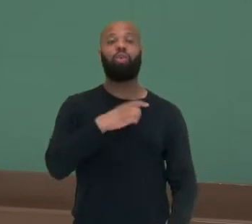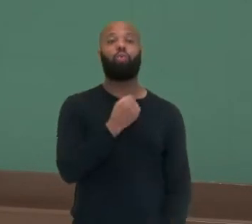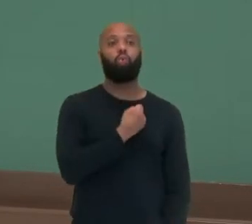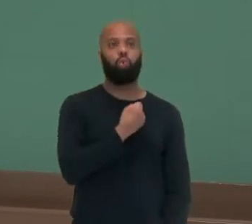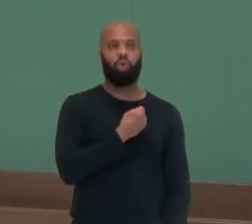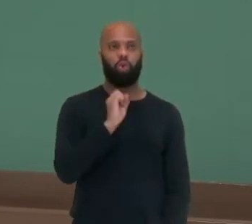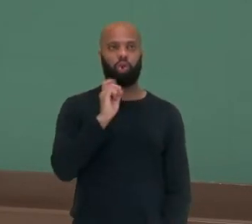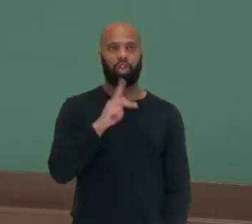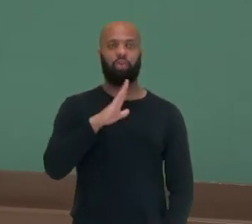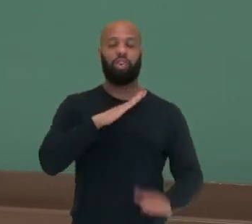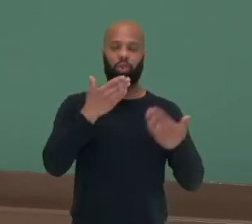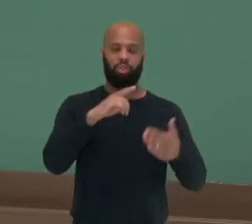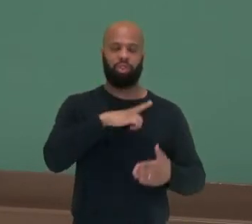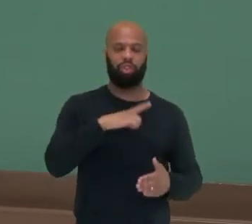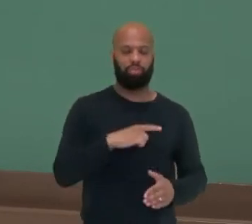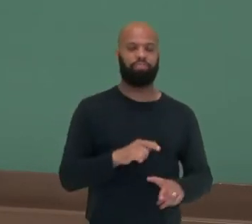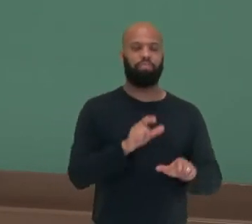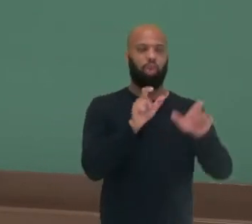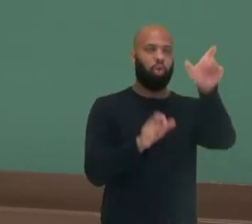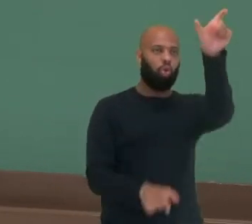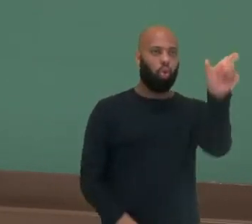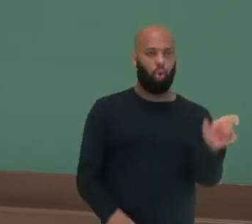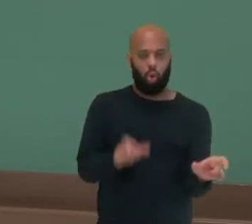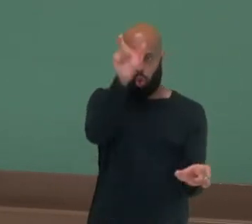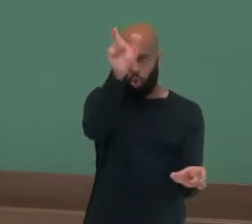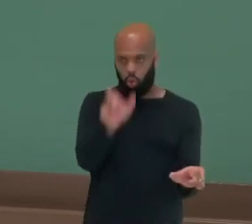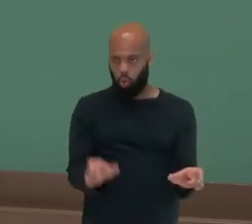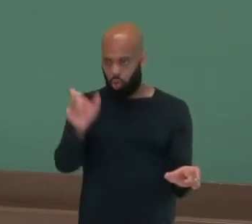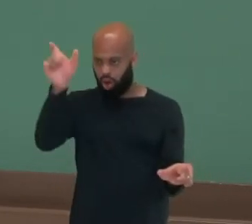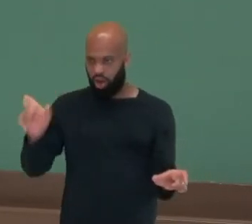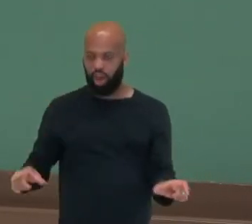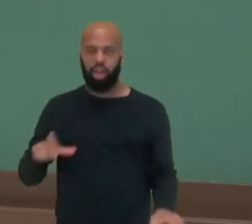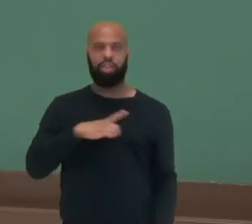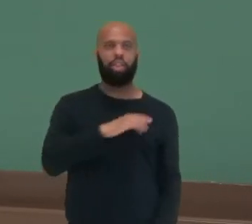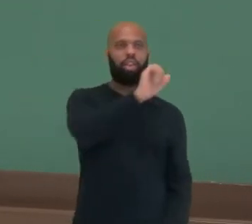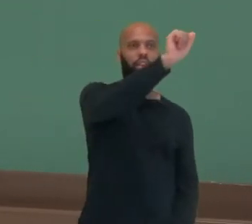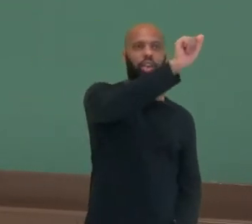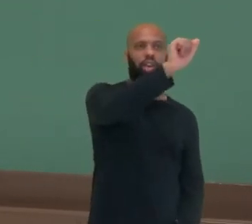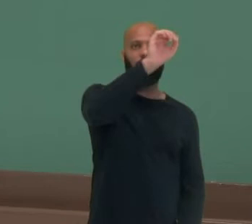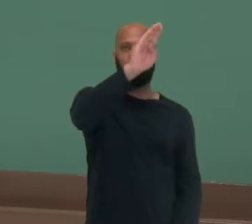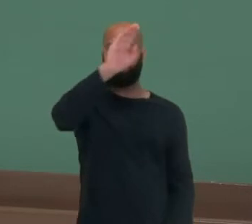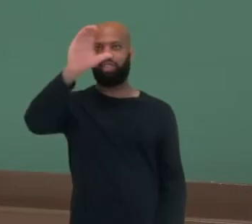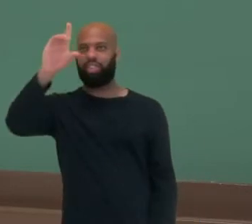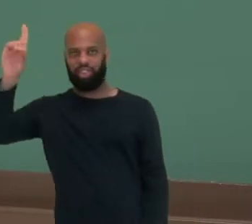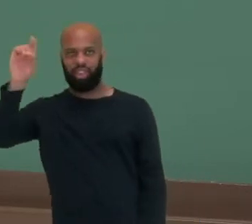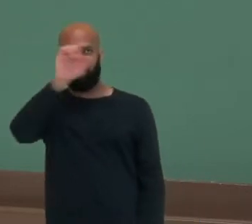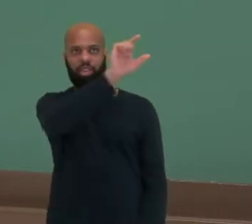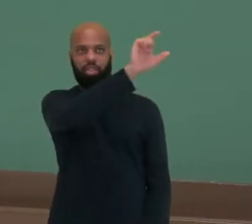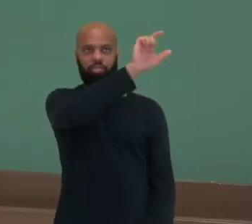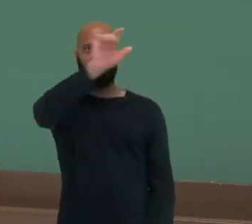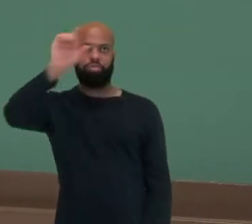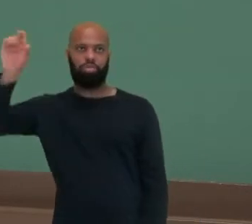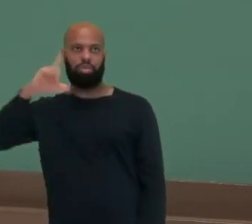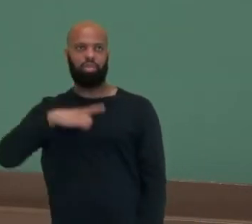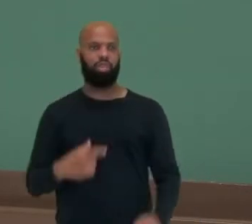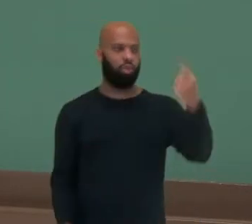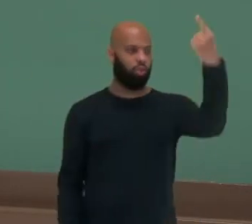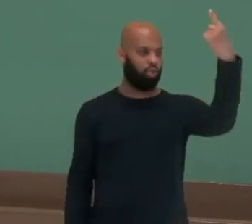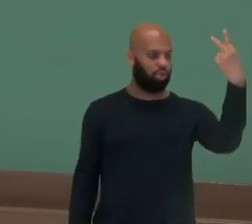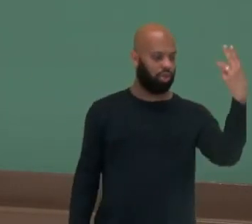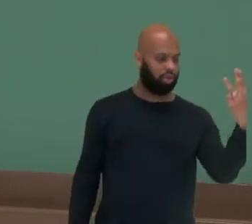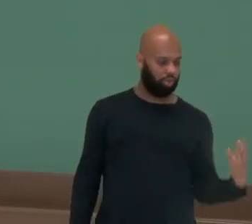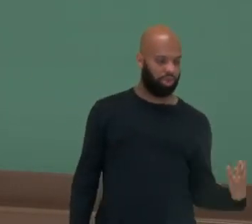são na horizontal. Então, quando a gente coloca o primeiro valor aqui, que é o primeiro valor está o que a gente